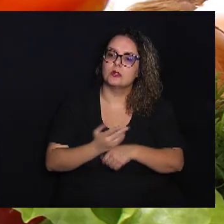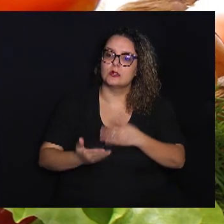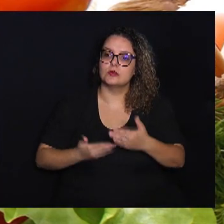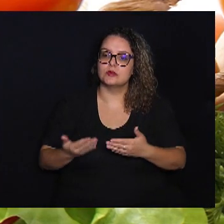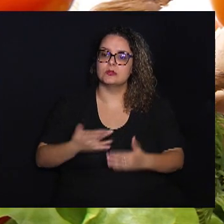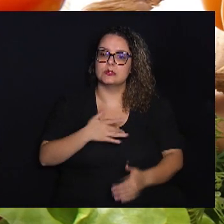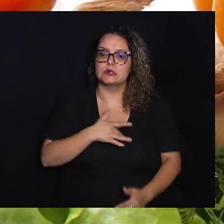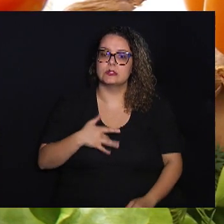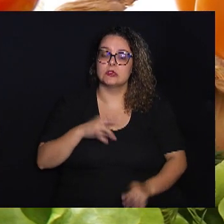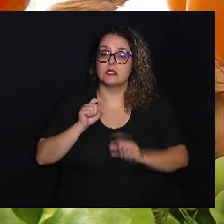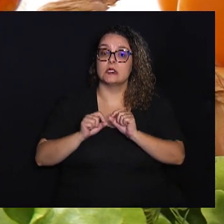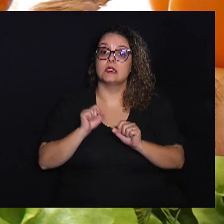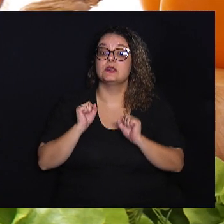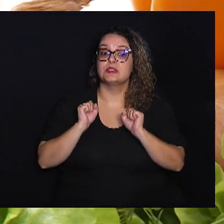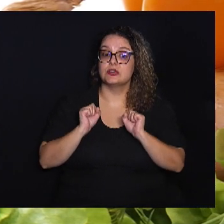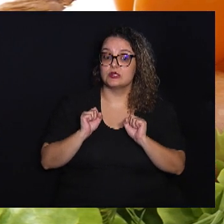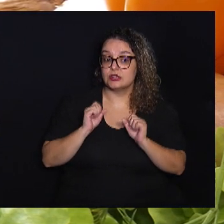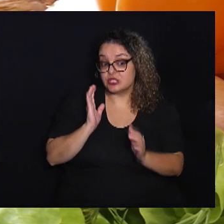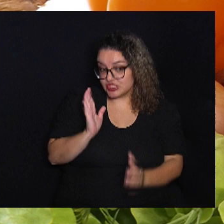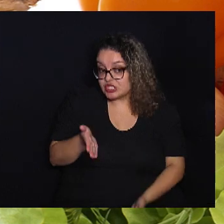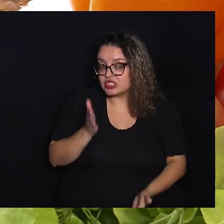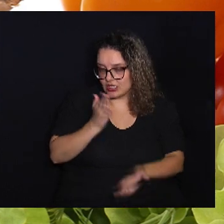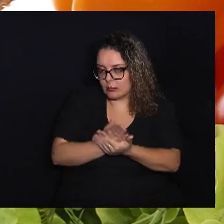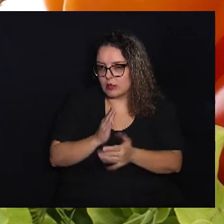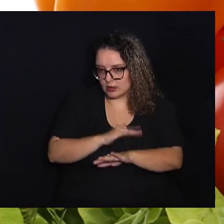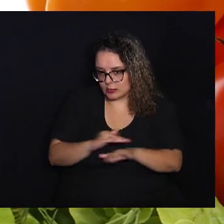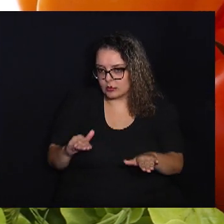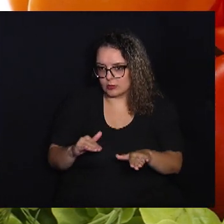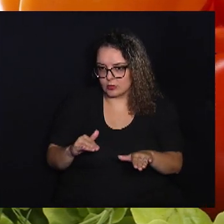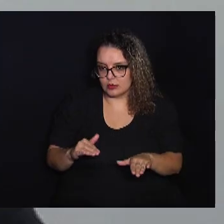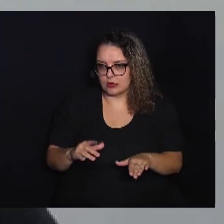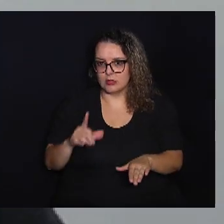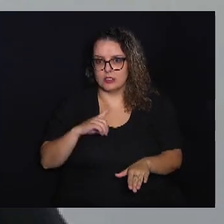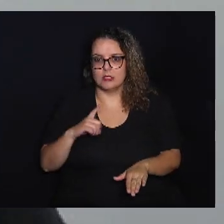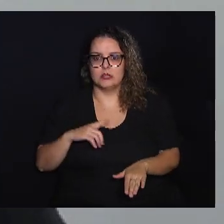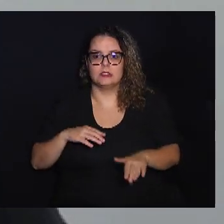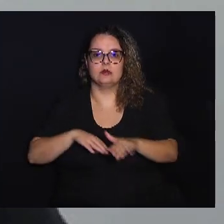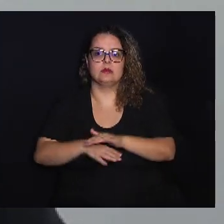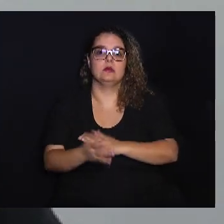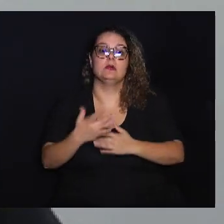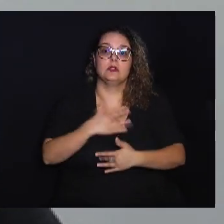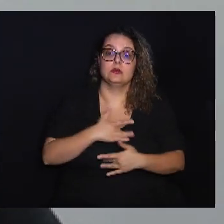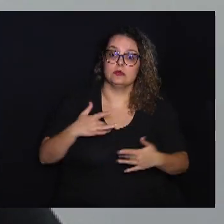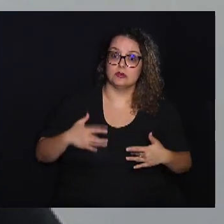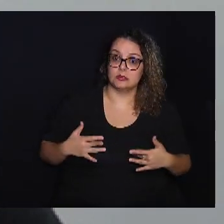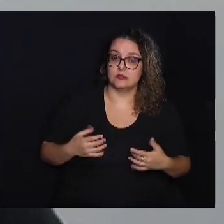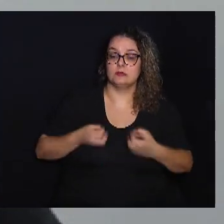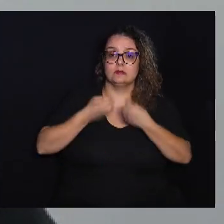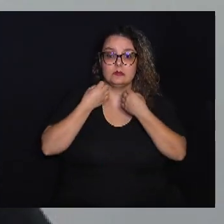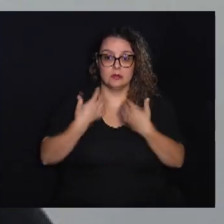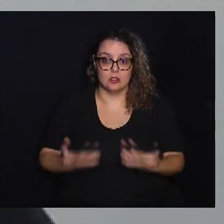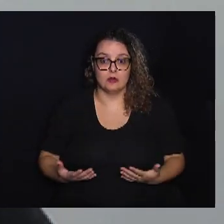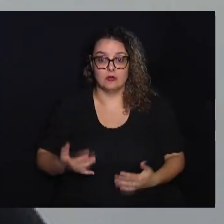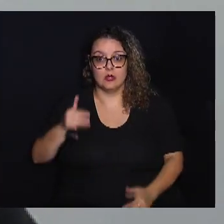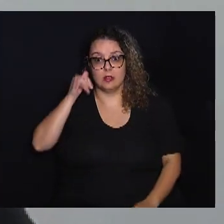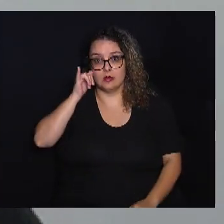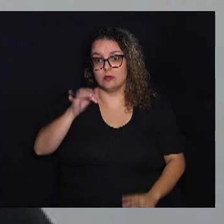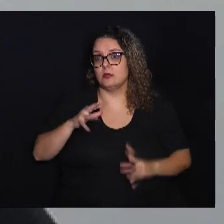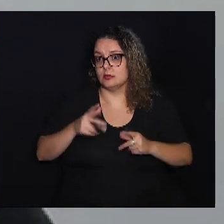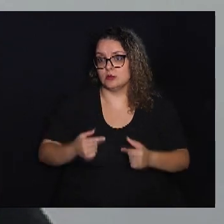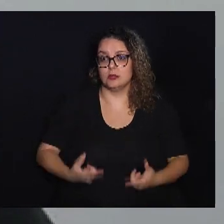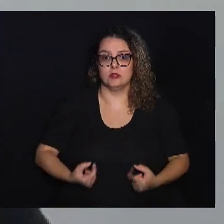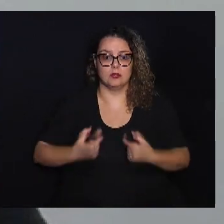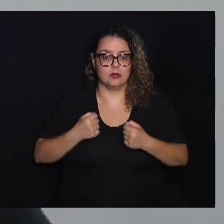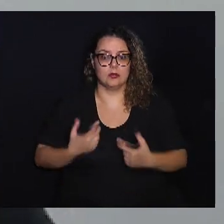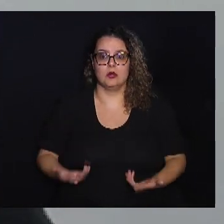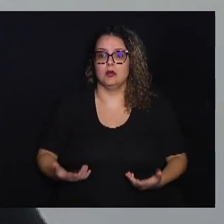físico, alimentação saudável, tudo isso também previne qualquer tipo de câncer, tá? E existe a triagem do câncer de